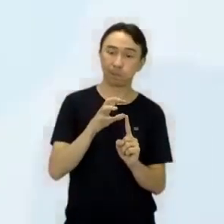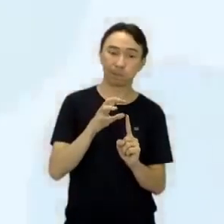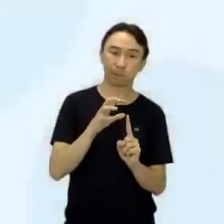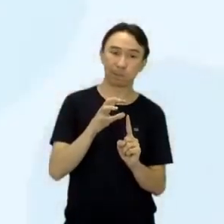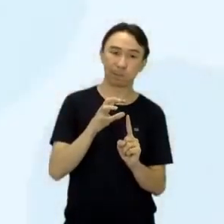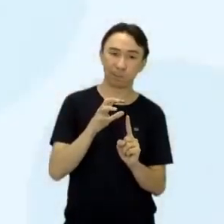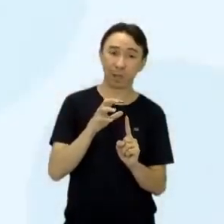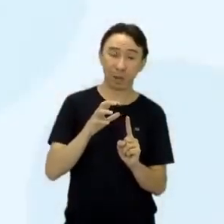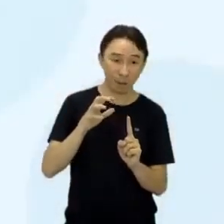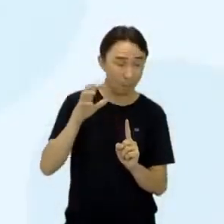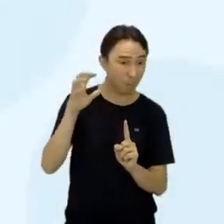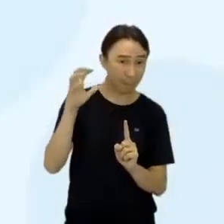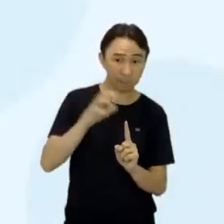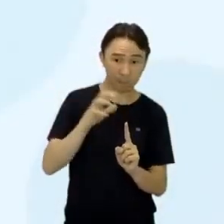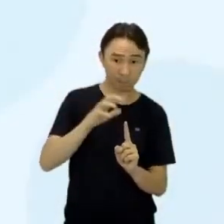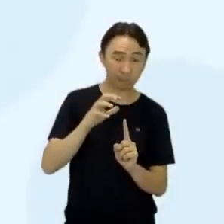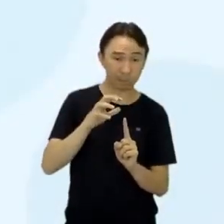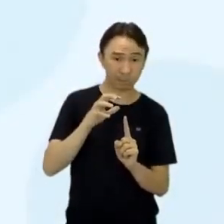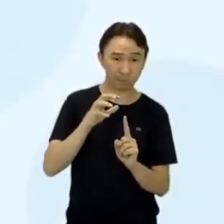pressão,